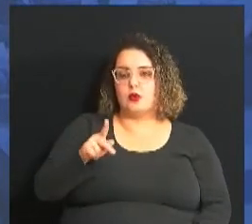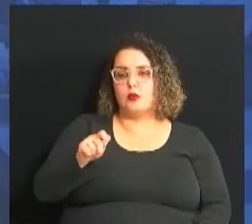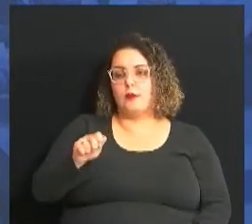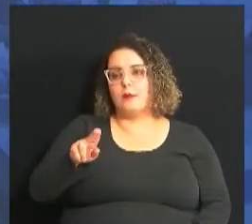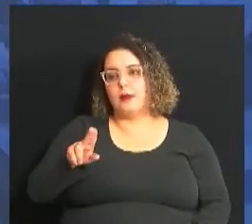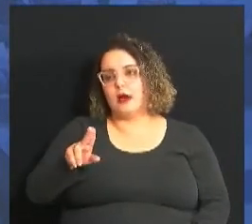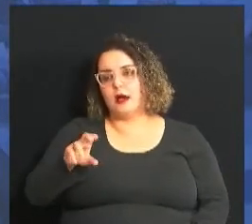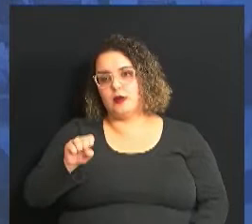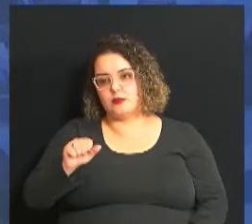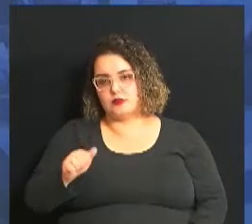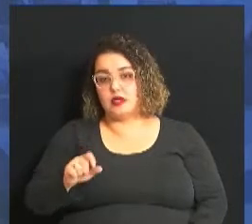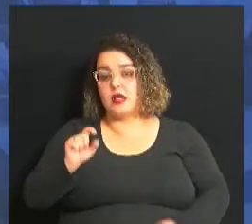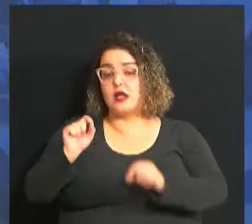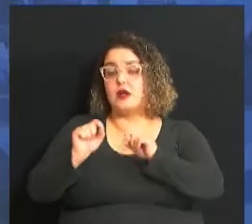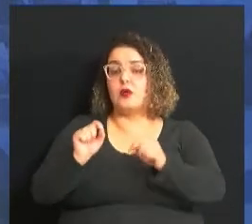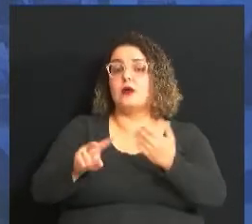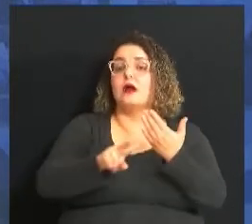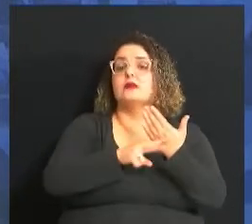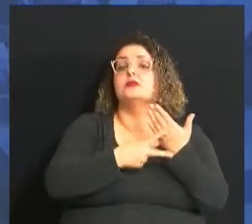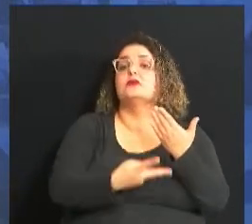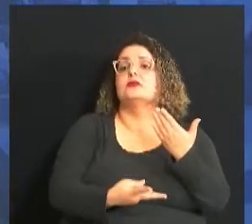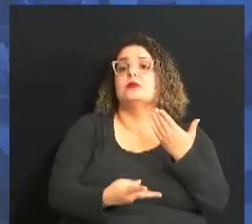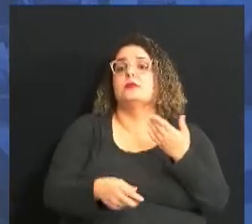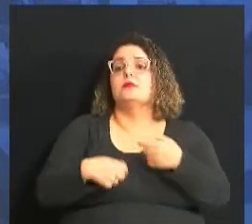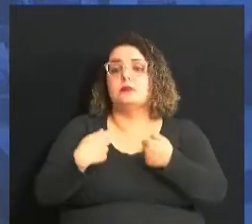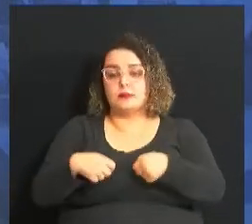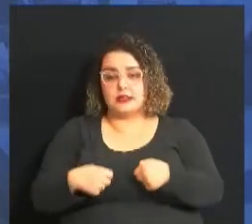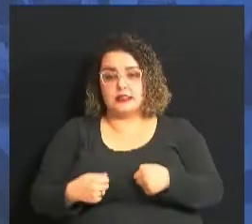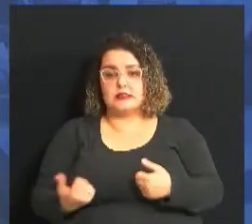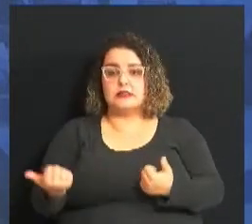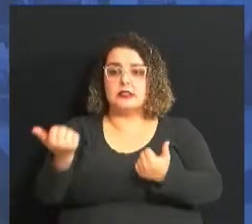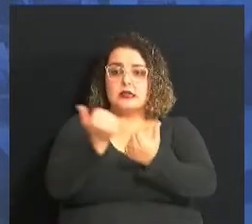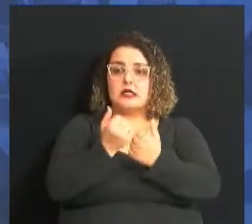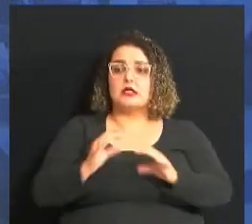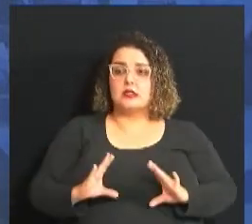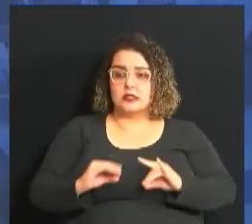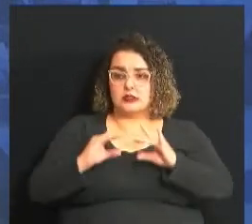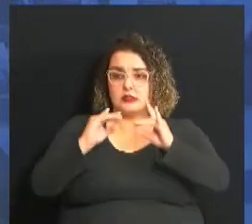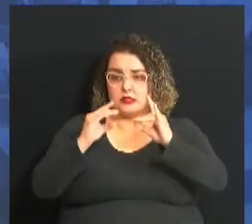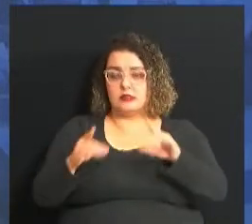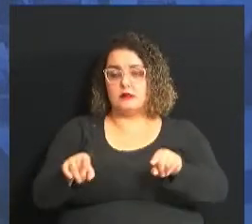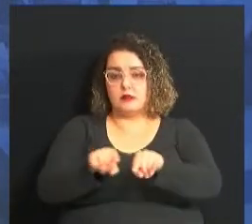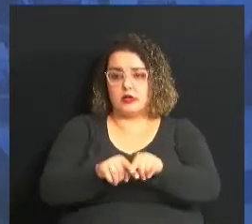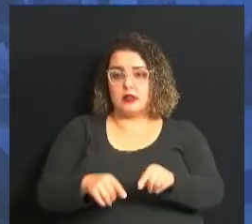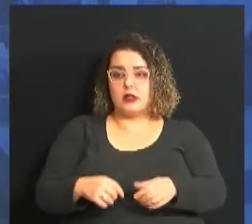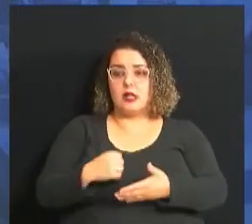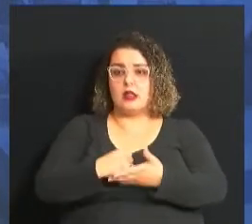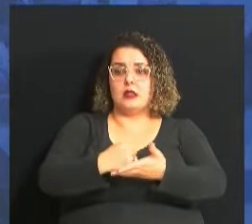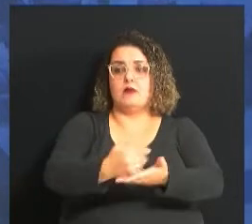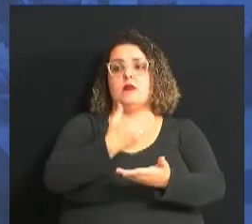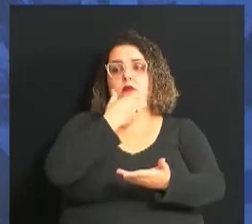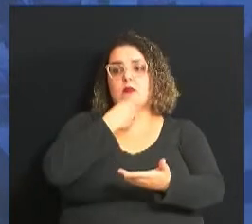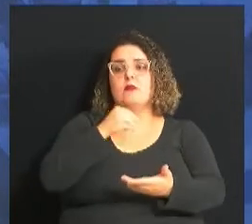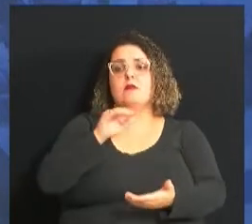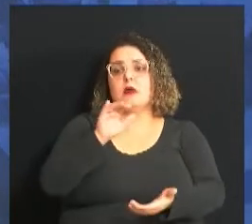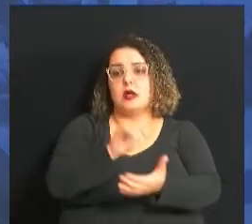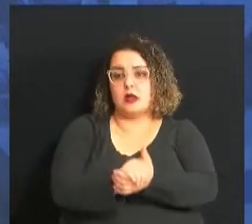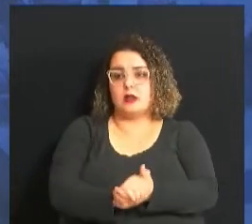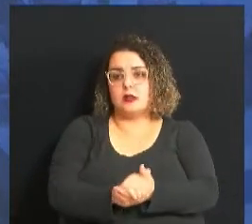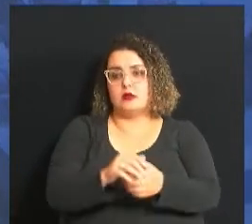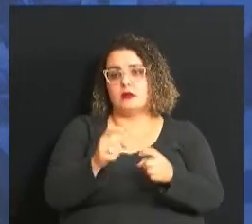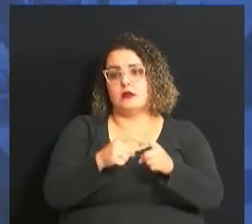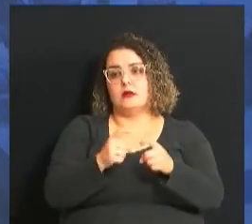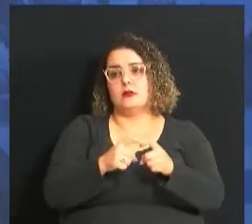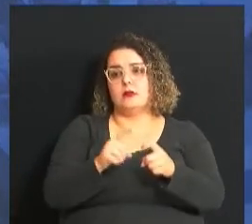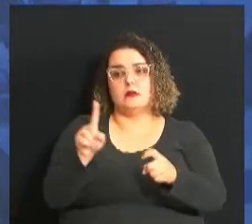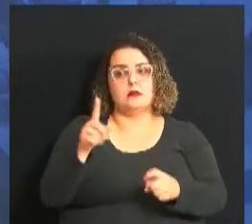no homem? Tem que fazer reposição hormonal também? Devo levar meu marido ao médico para fazer? Ela não cita a idade